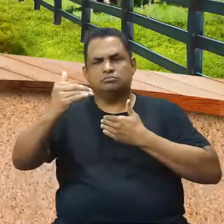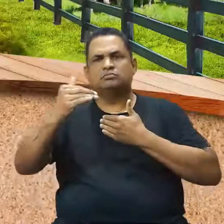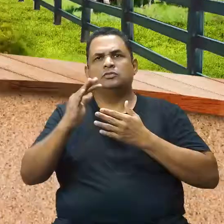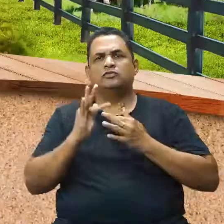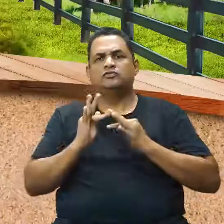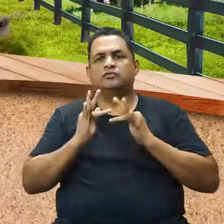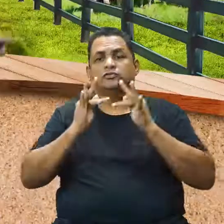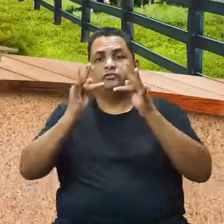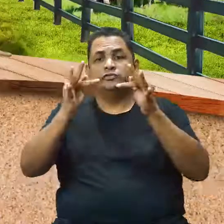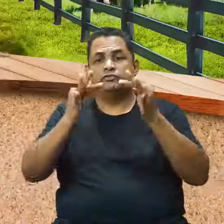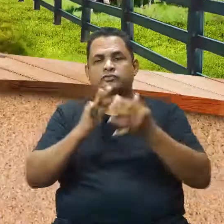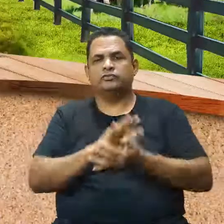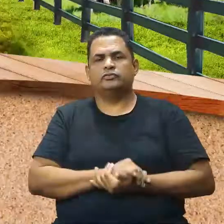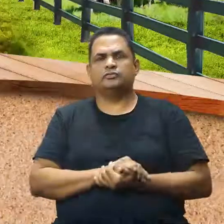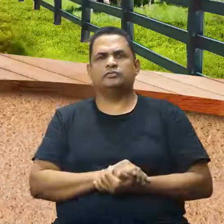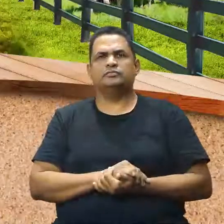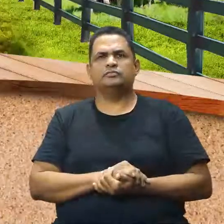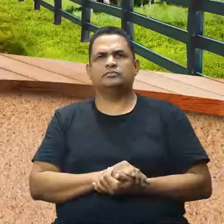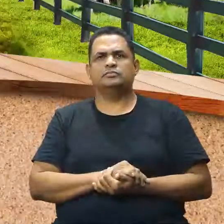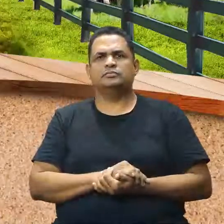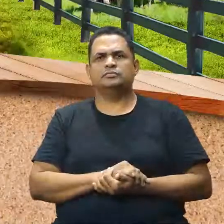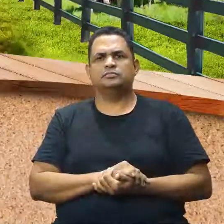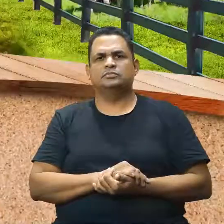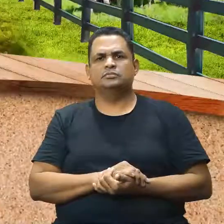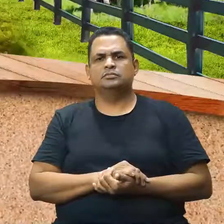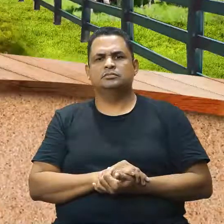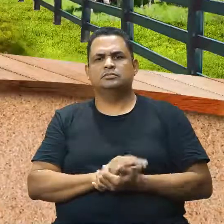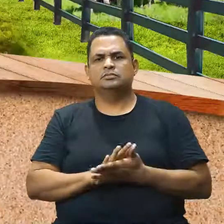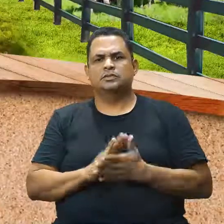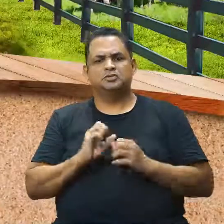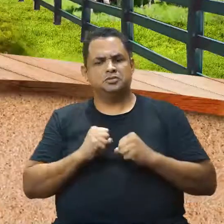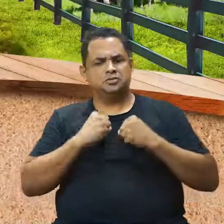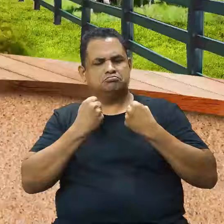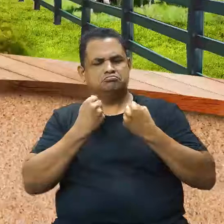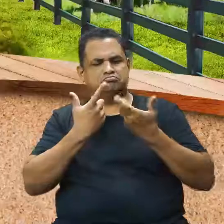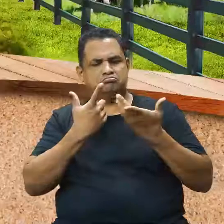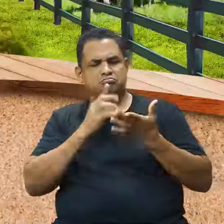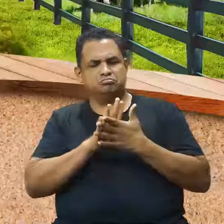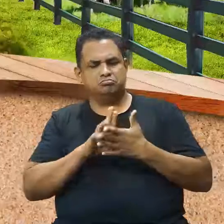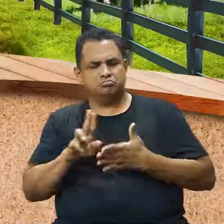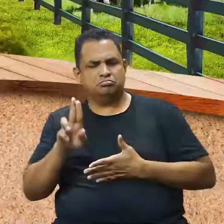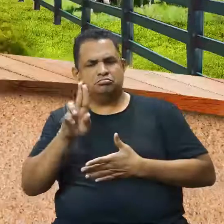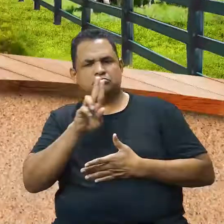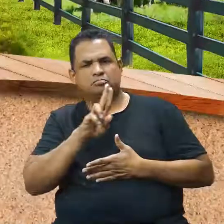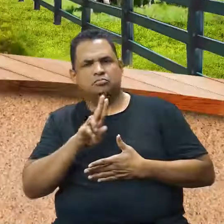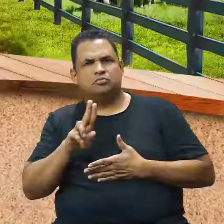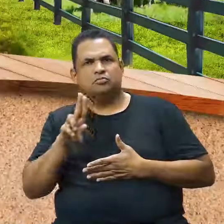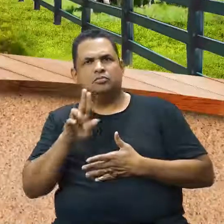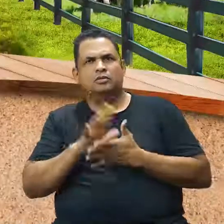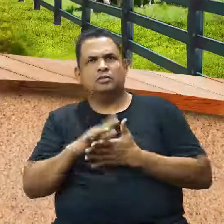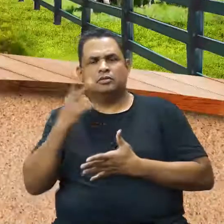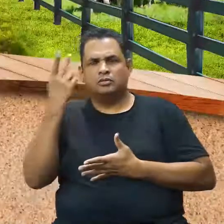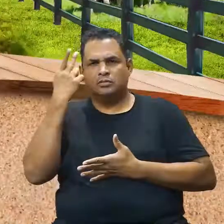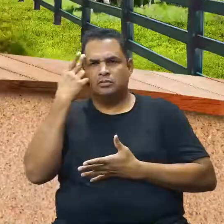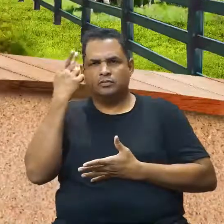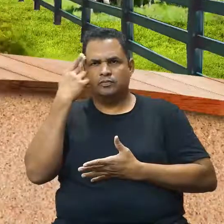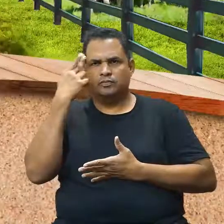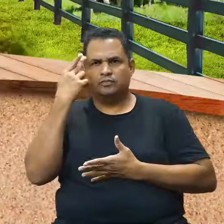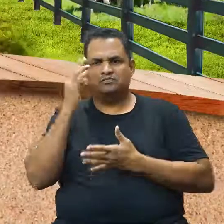Sempre estamos falando isso. Não estou aqui defendendo, né, esse uso